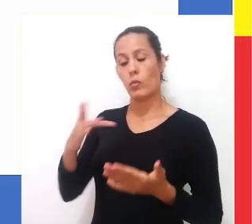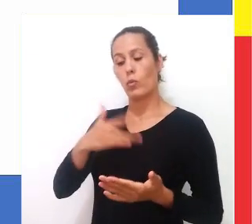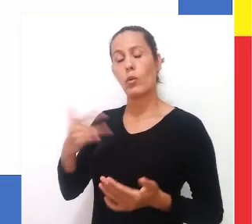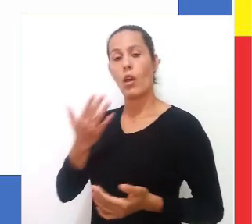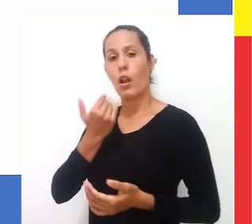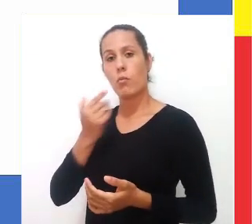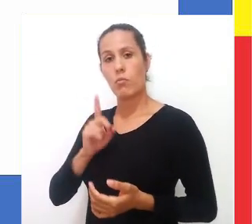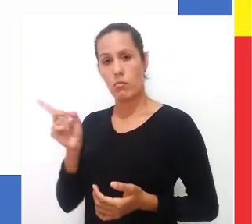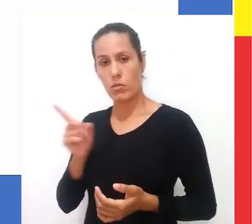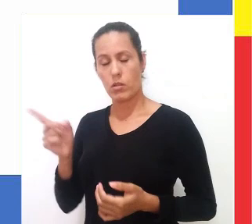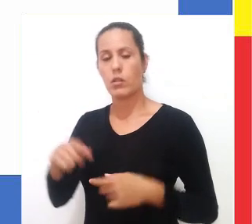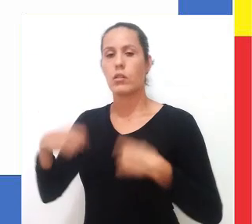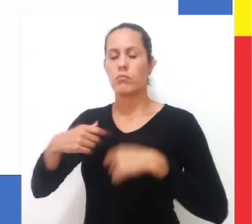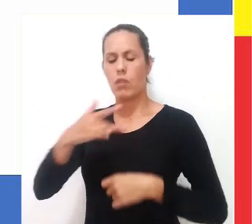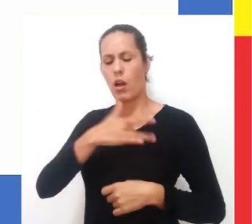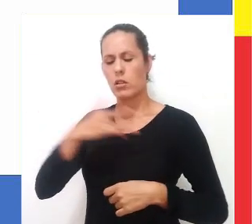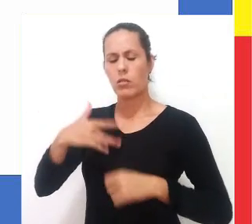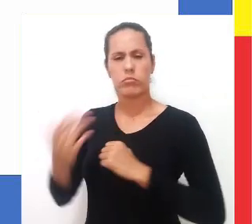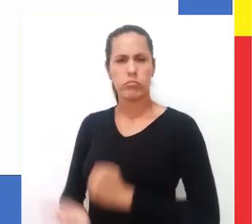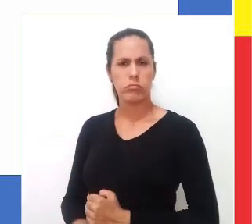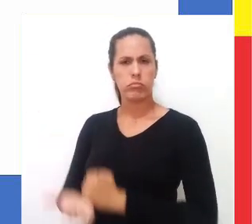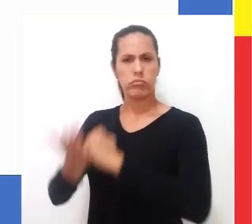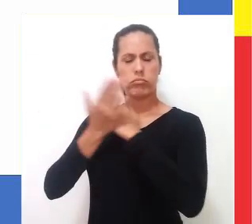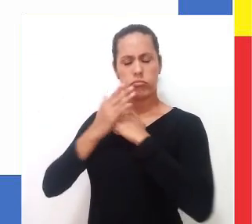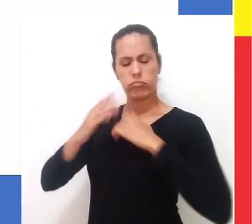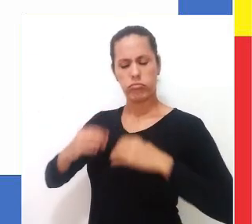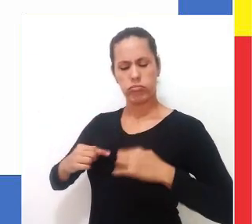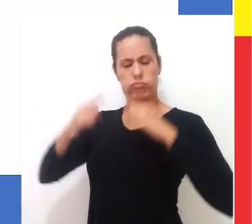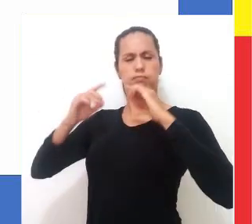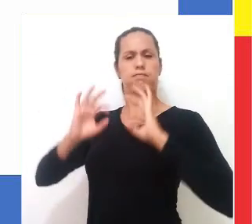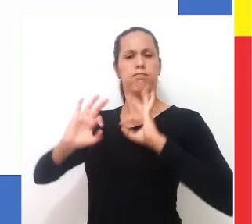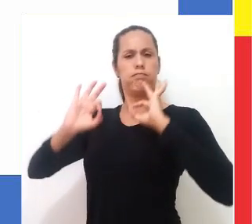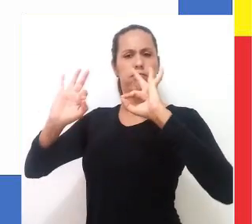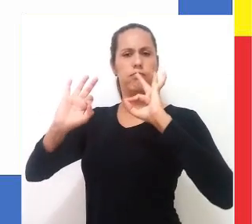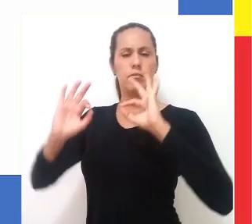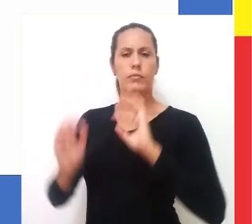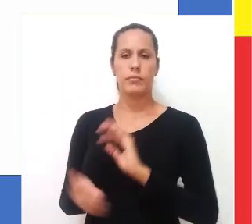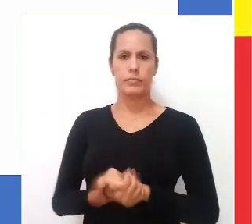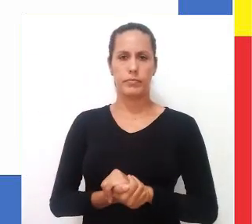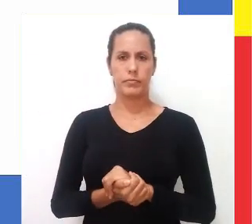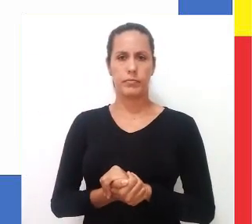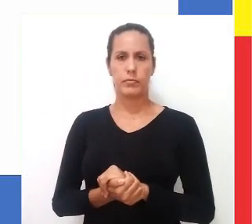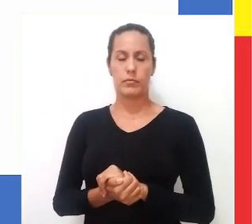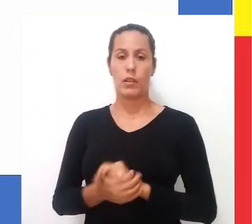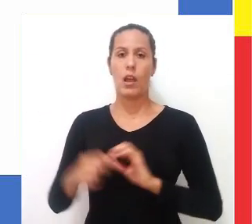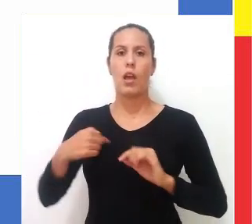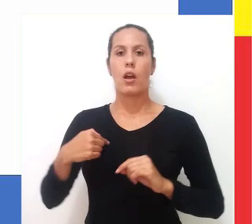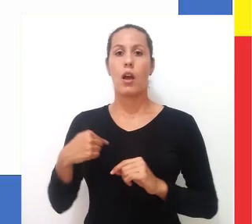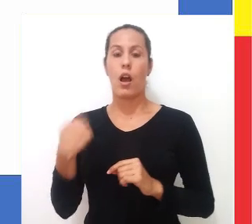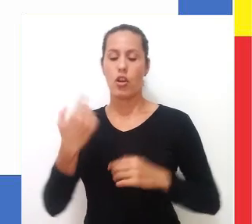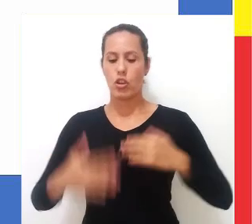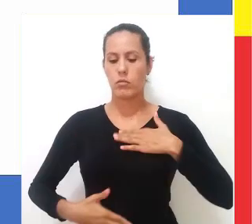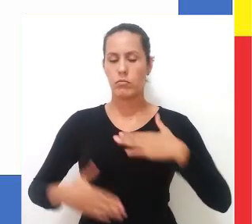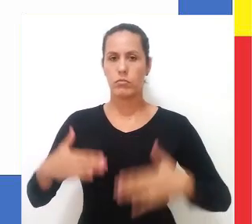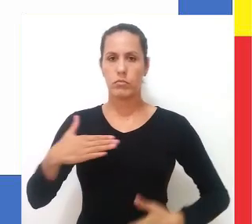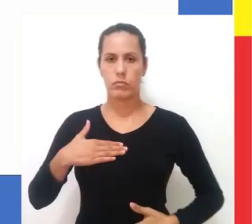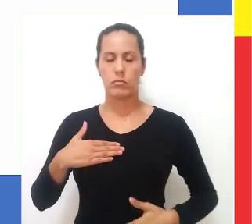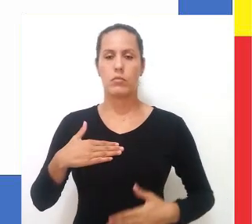health. Então, os alimentos saudáveis, ele mantém a saúde da gente, ok, lá em cima.